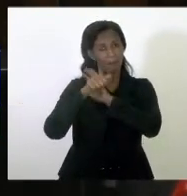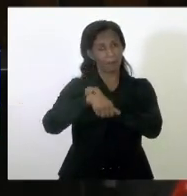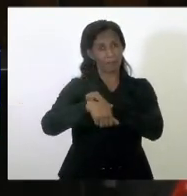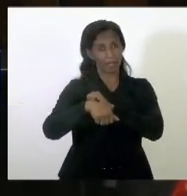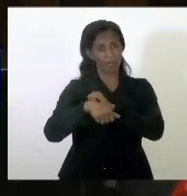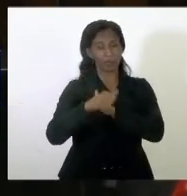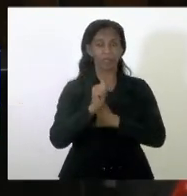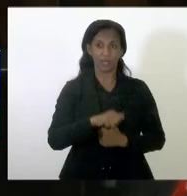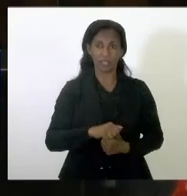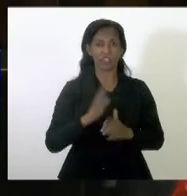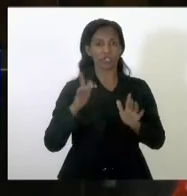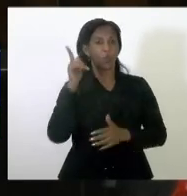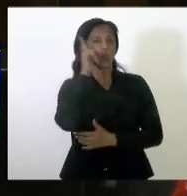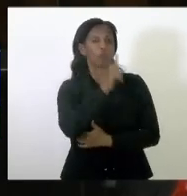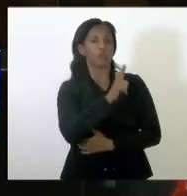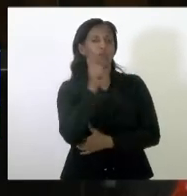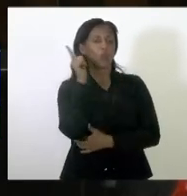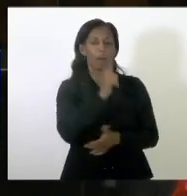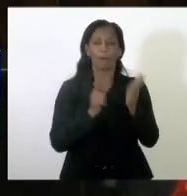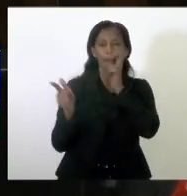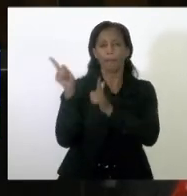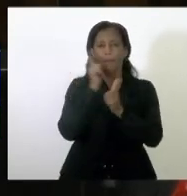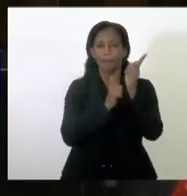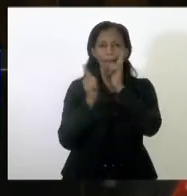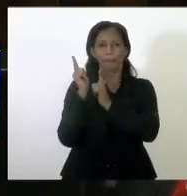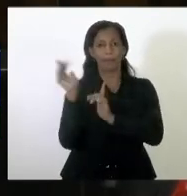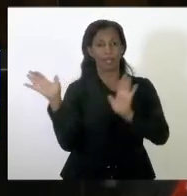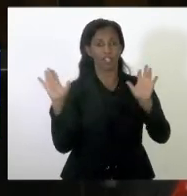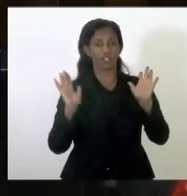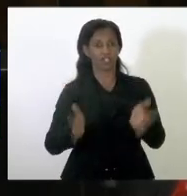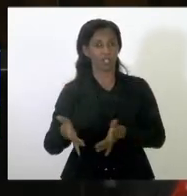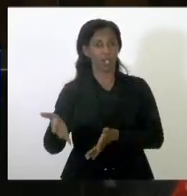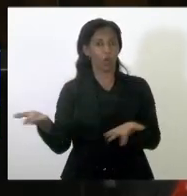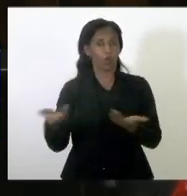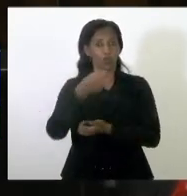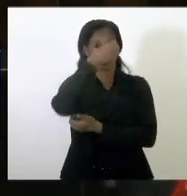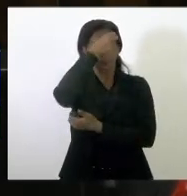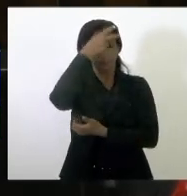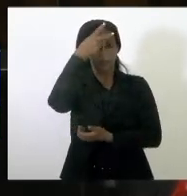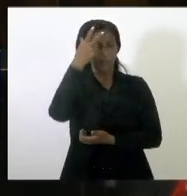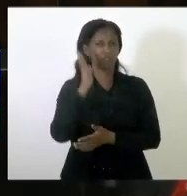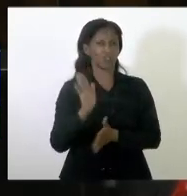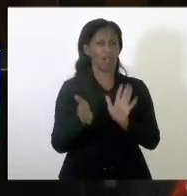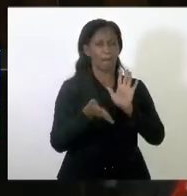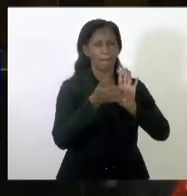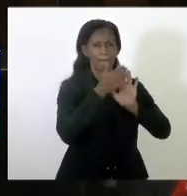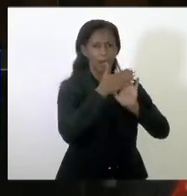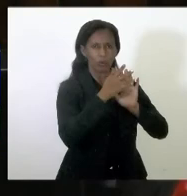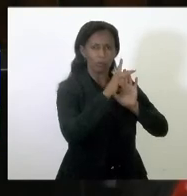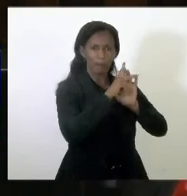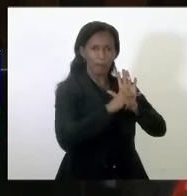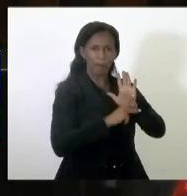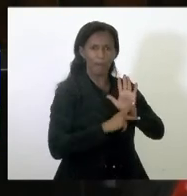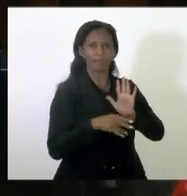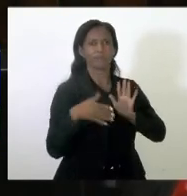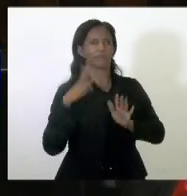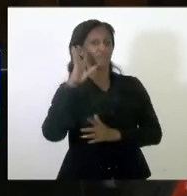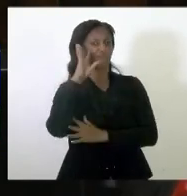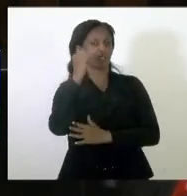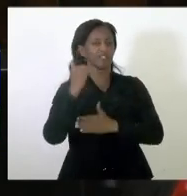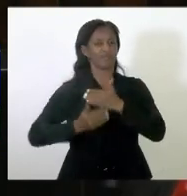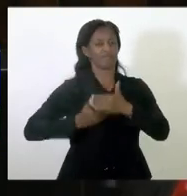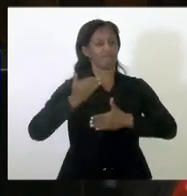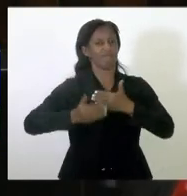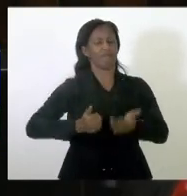a gente já conseguiu algumas conquistas, e hoje recebi uma ligação do prefeito dizendo que muitas das pautas que nós tratamos aqui já